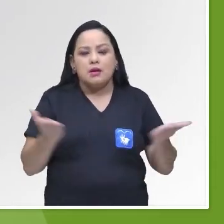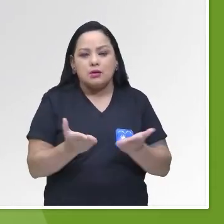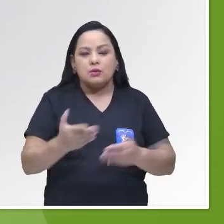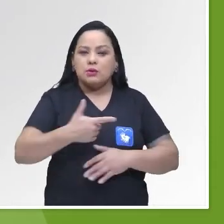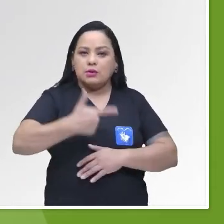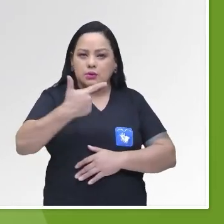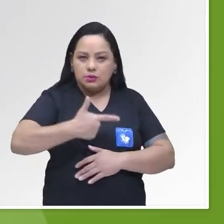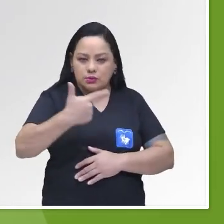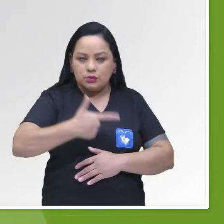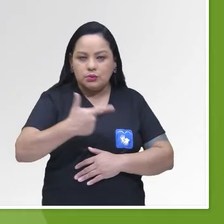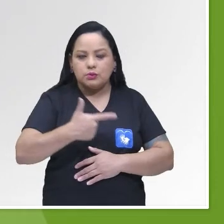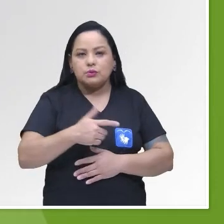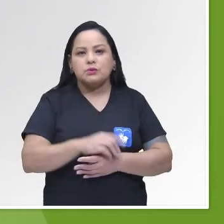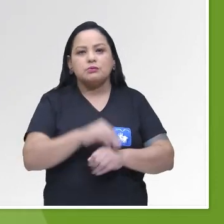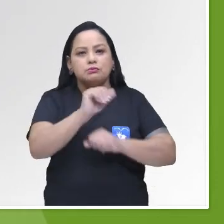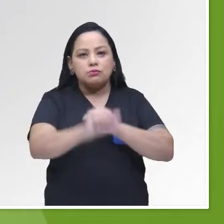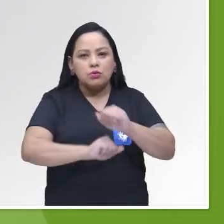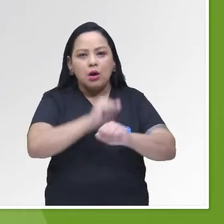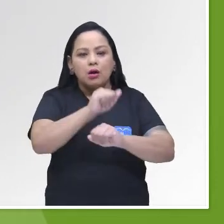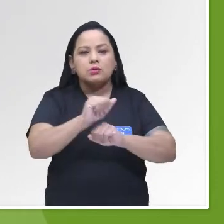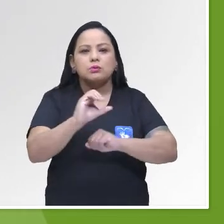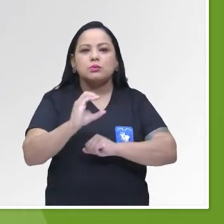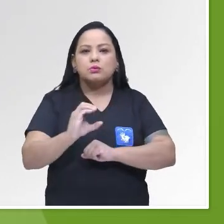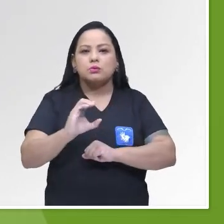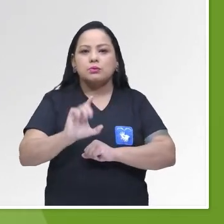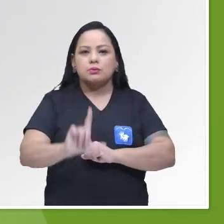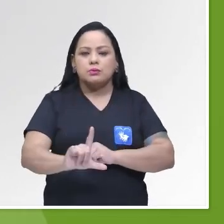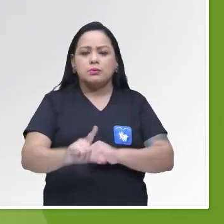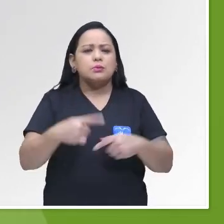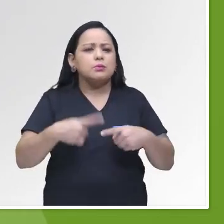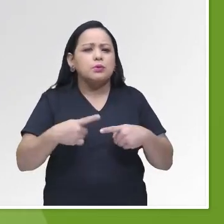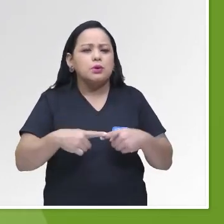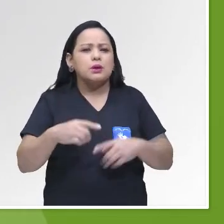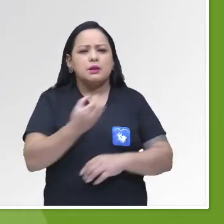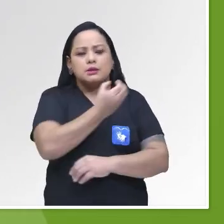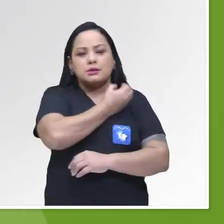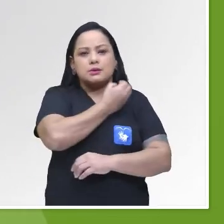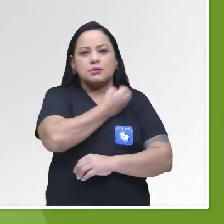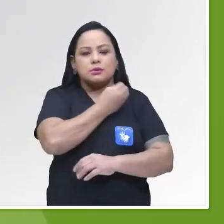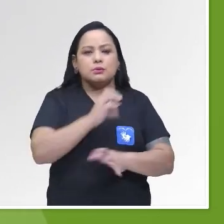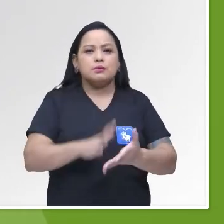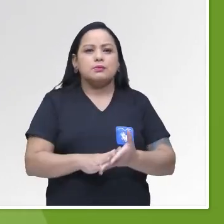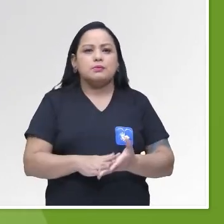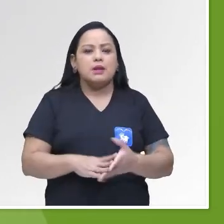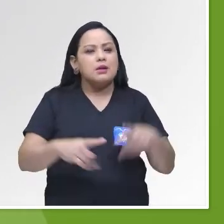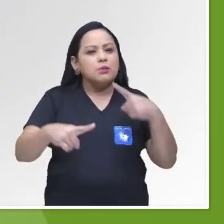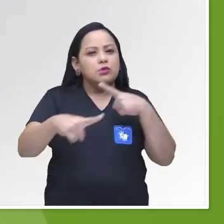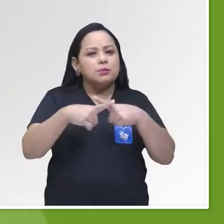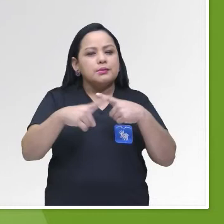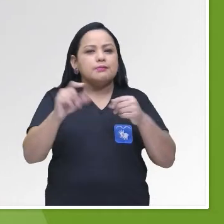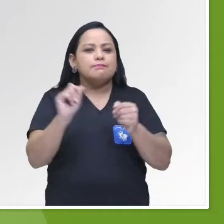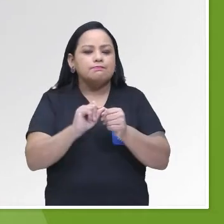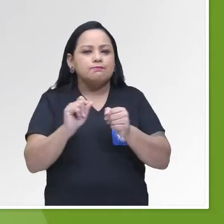2 átomos de cloro, tá bom? Porque esse coeficiente, ele multiplica